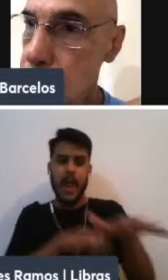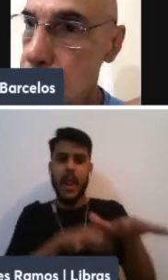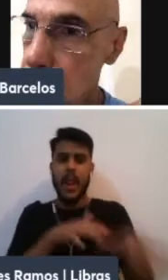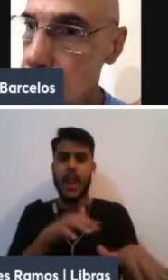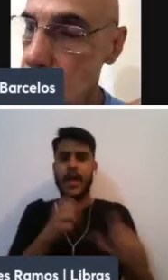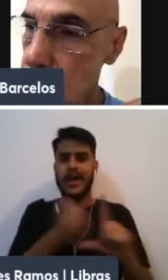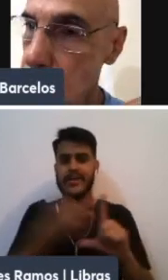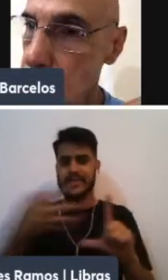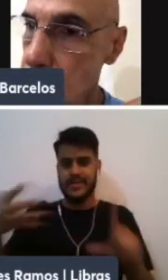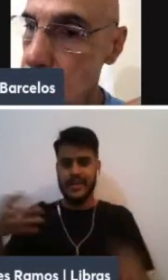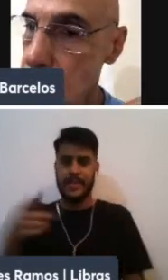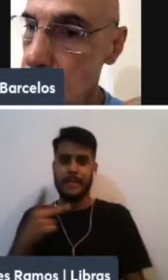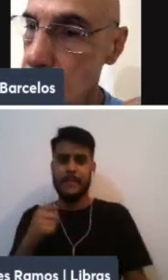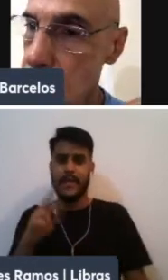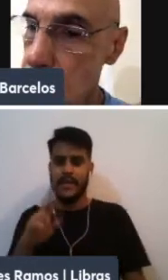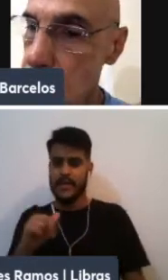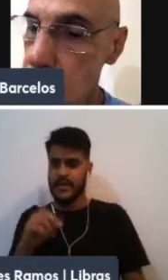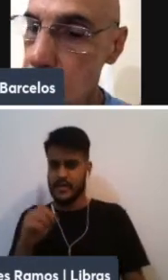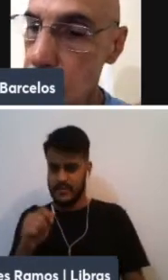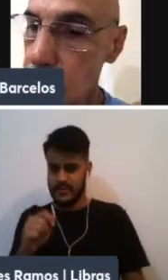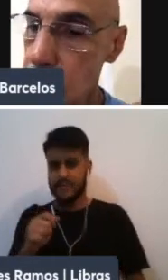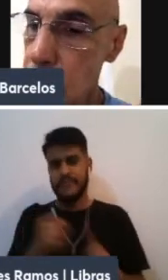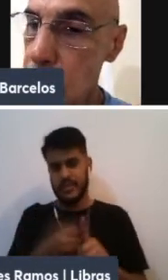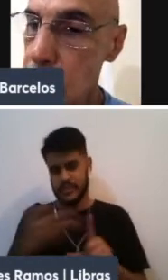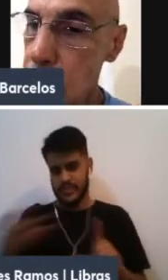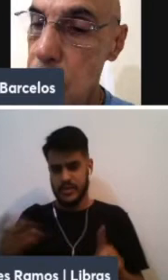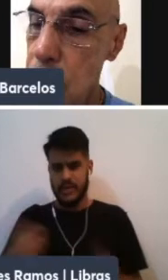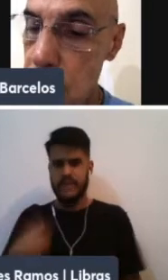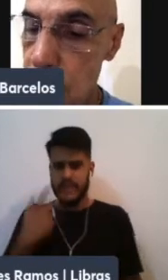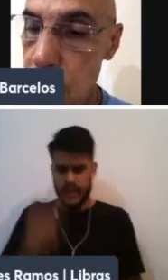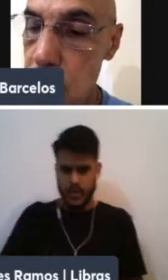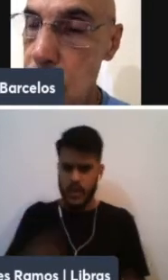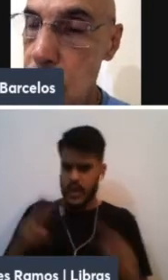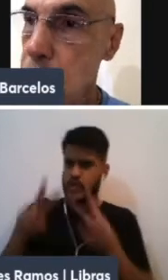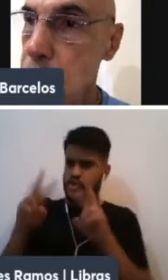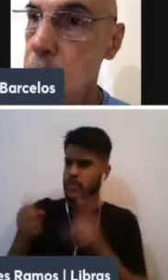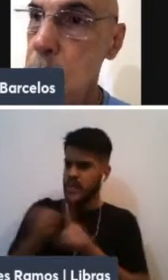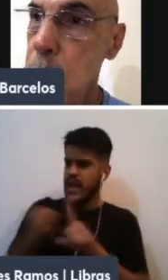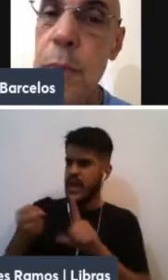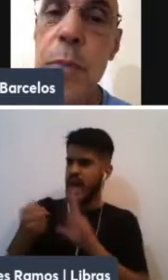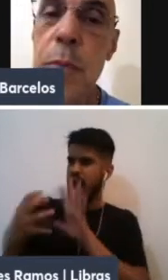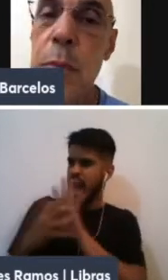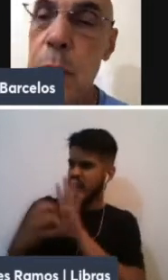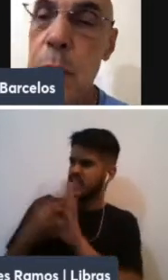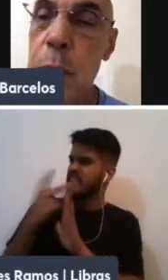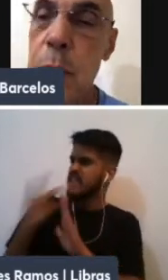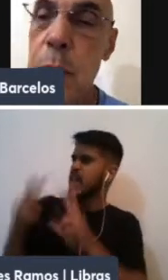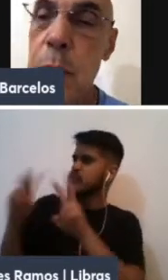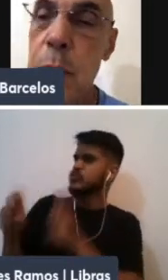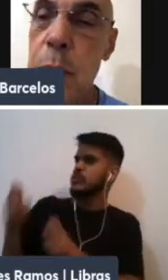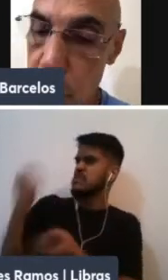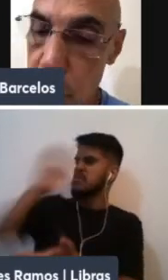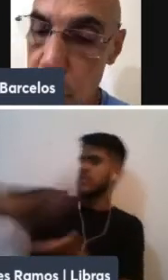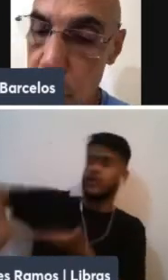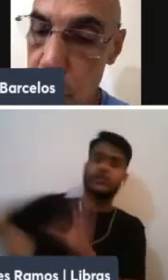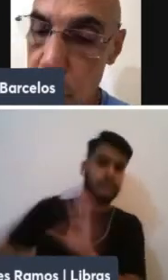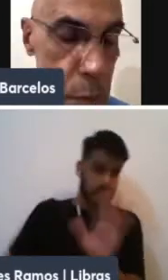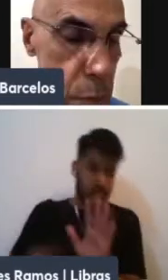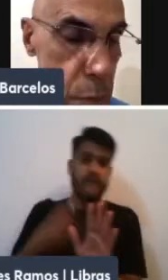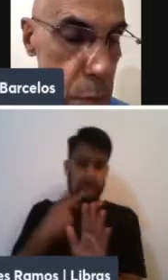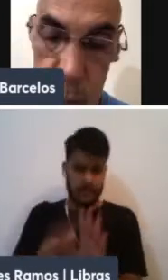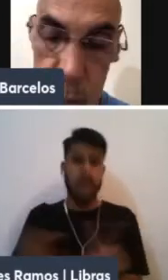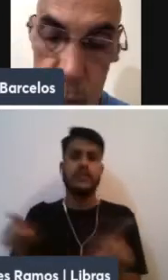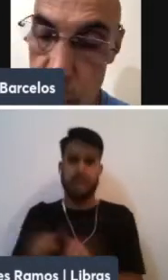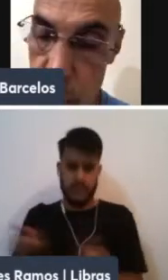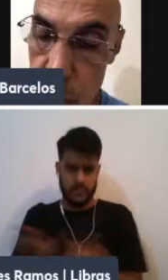organizar, a ideia não era não falar sobre a questão da AIDS, mas não focar na questão da AIDS. Então, não era um grupo de AIDS, era um